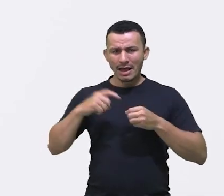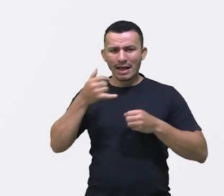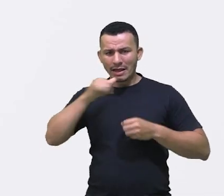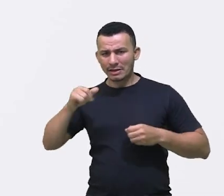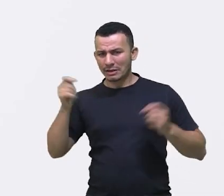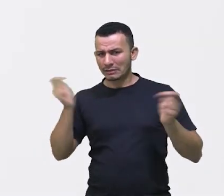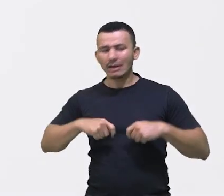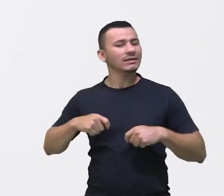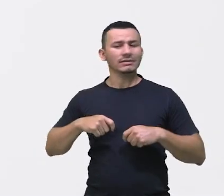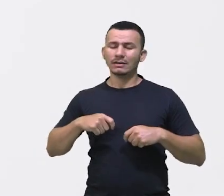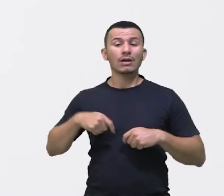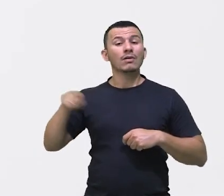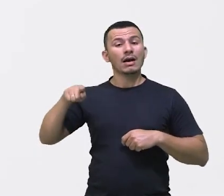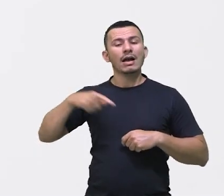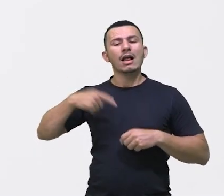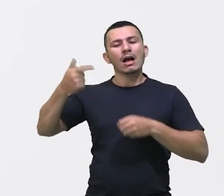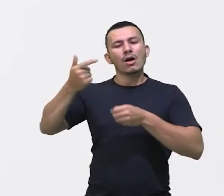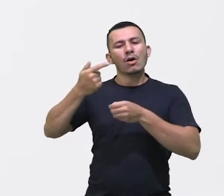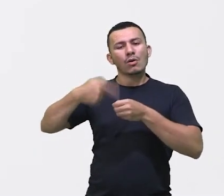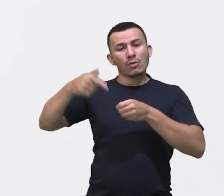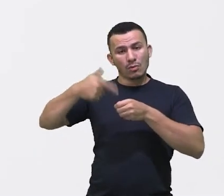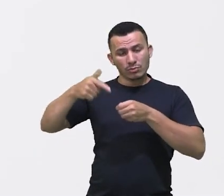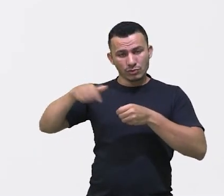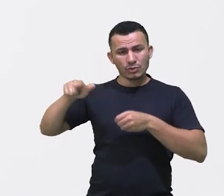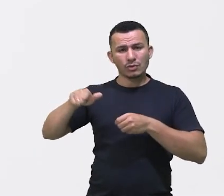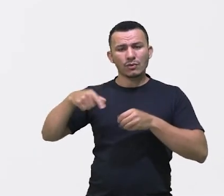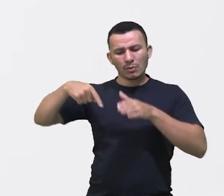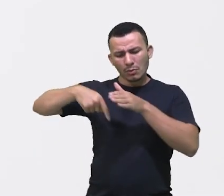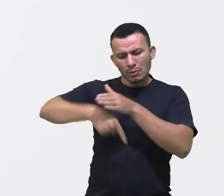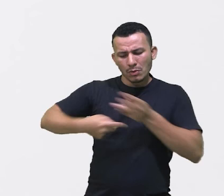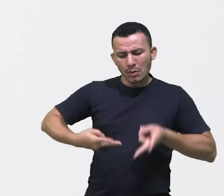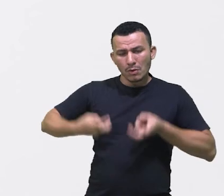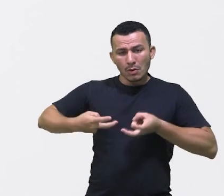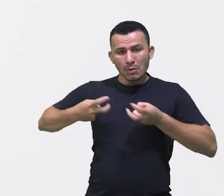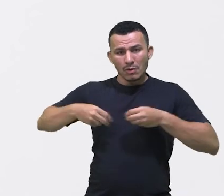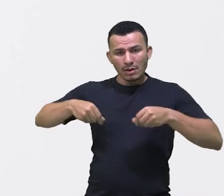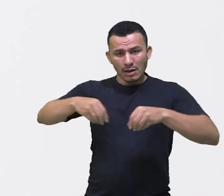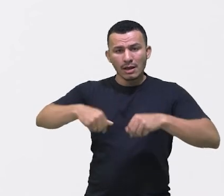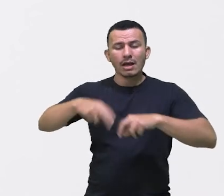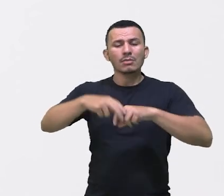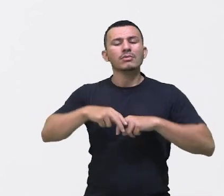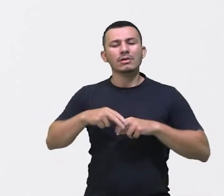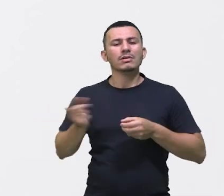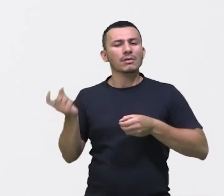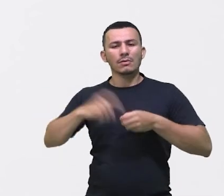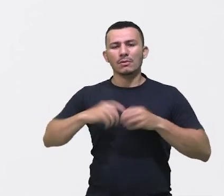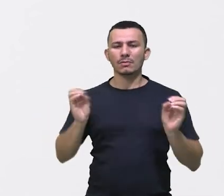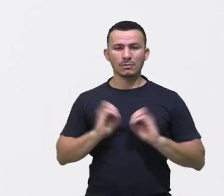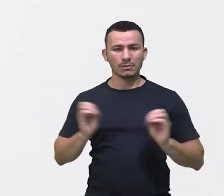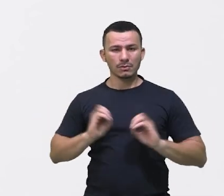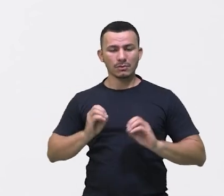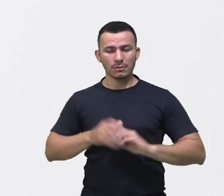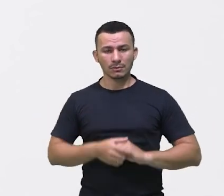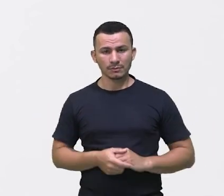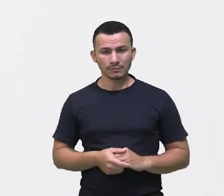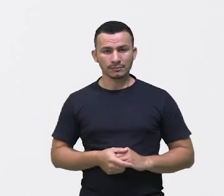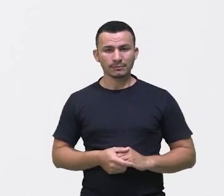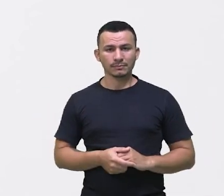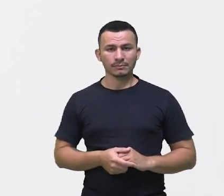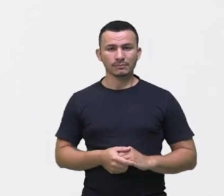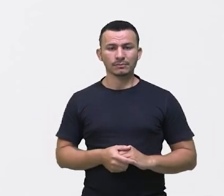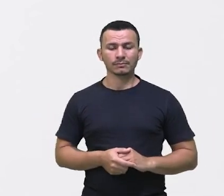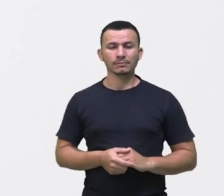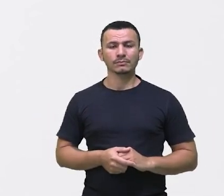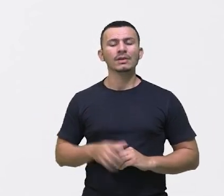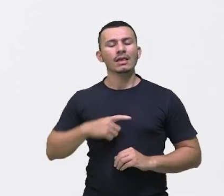né? Ele é um combustível fóssil, portanto, ele é uma energia não renovável. Olha o comentário da questão. Então, no comentário da